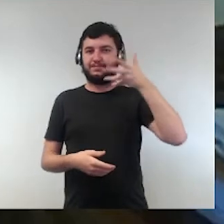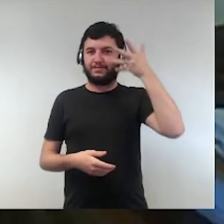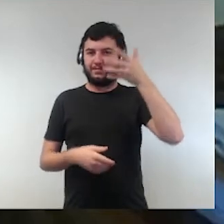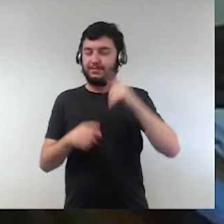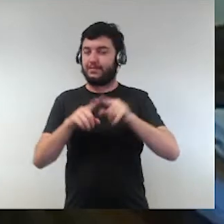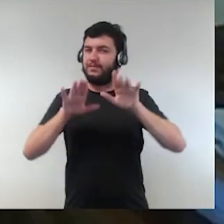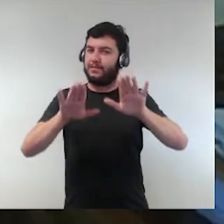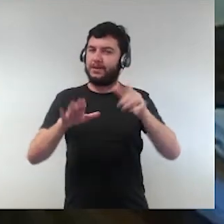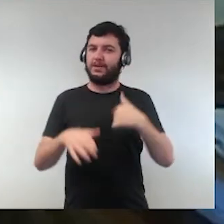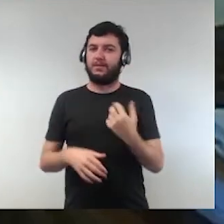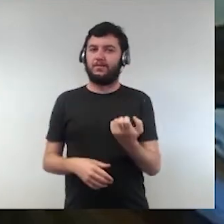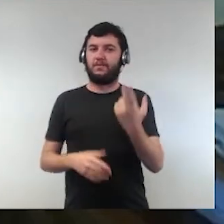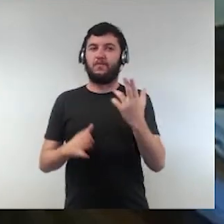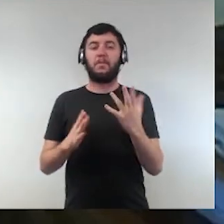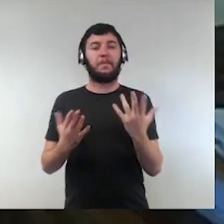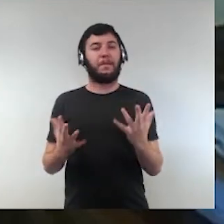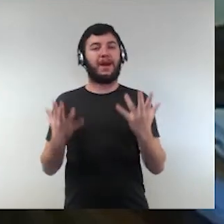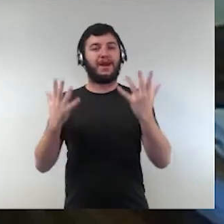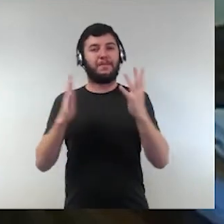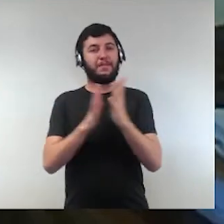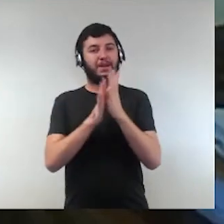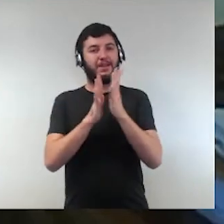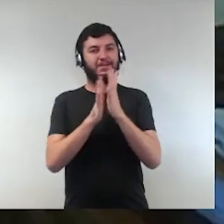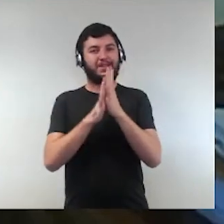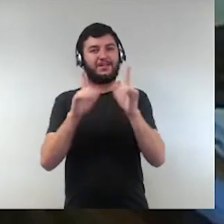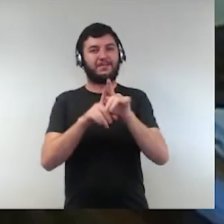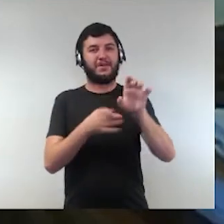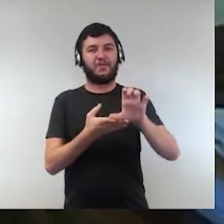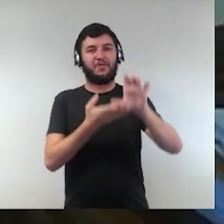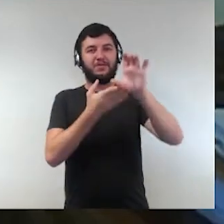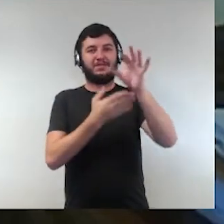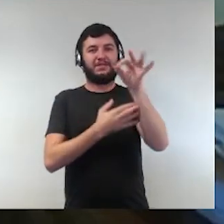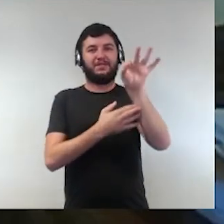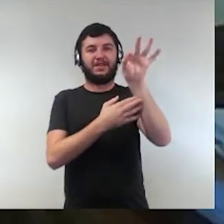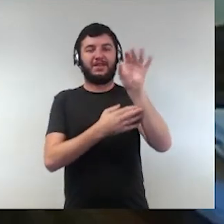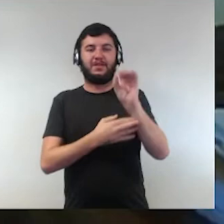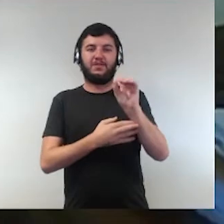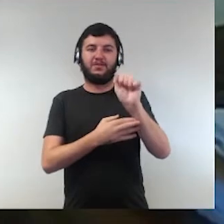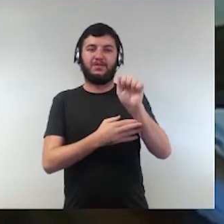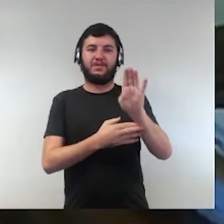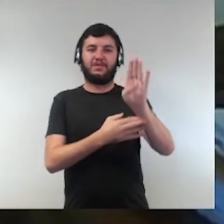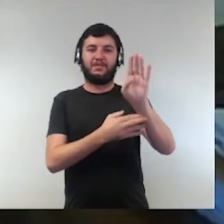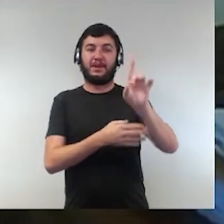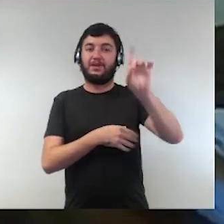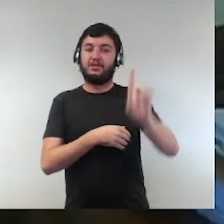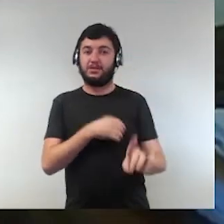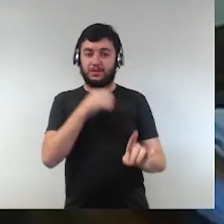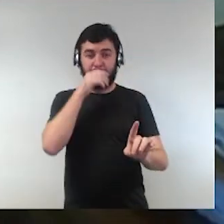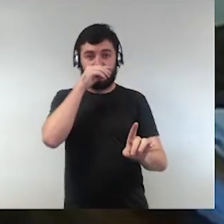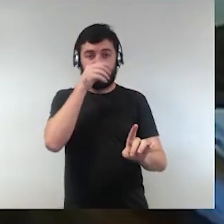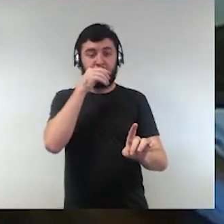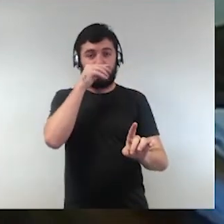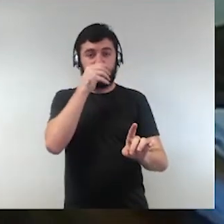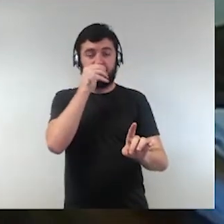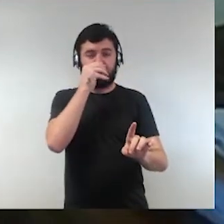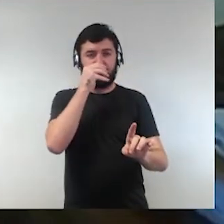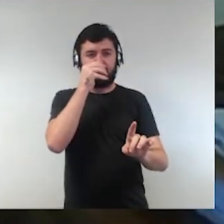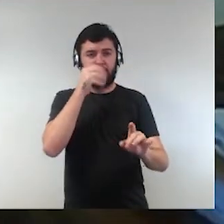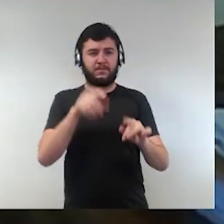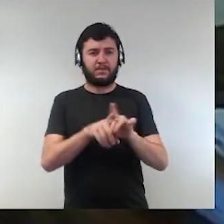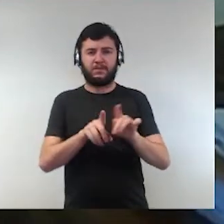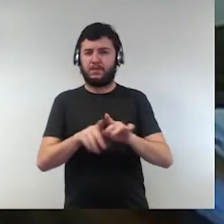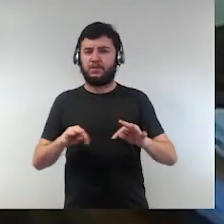registrar e parabenizar o Conselho Federal da OAB, a diretoria, a ENA e todos os